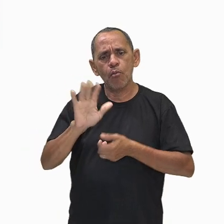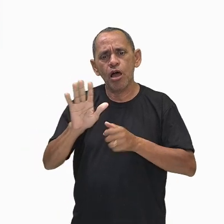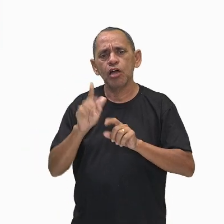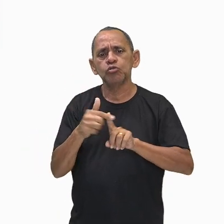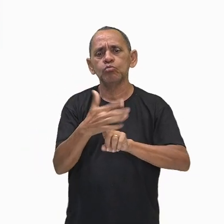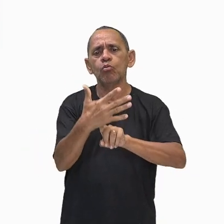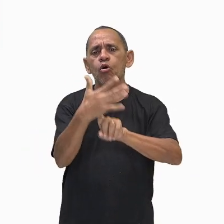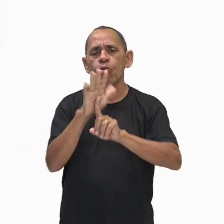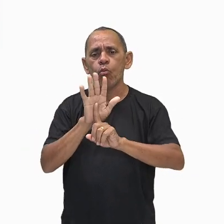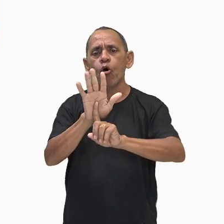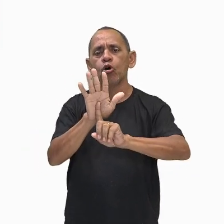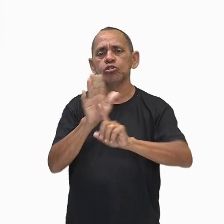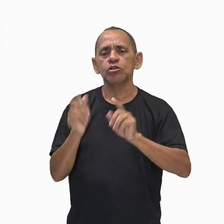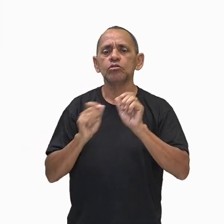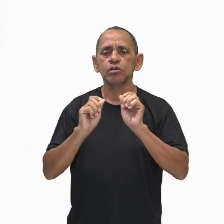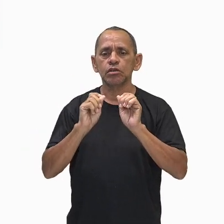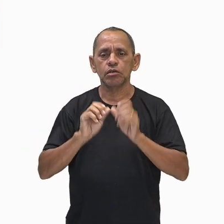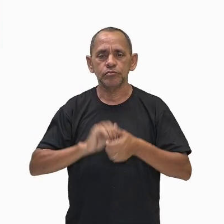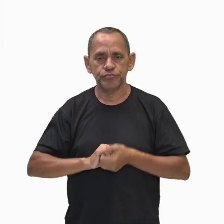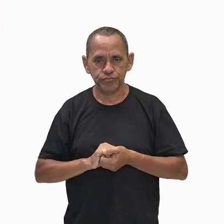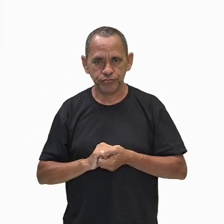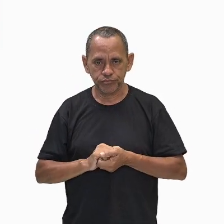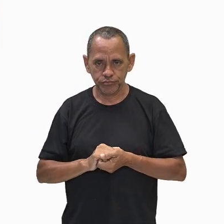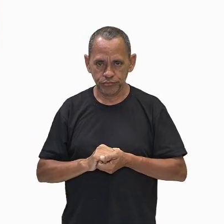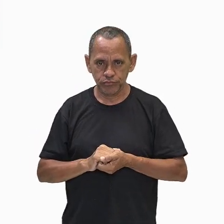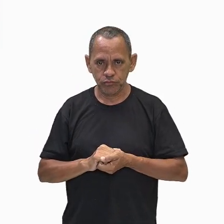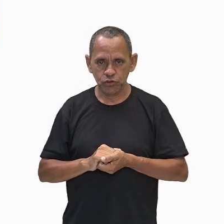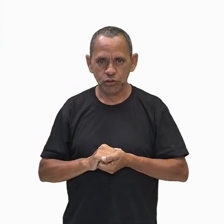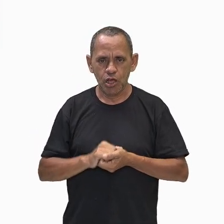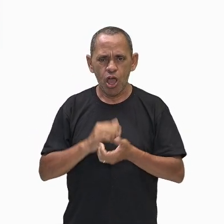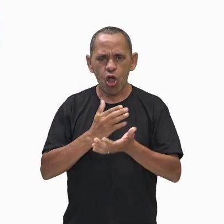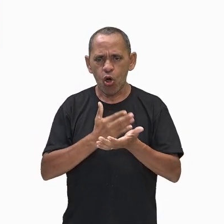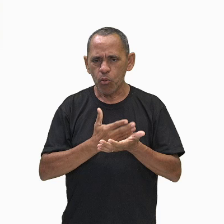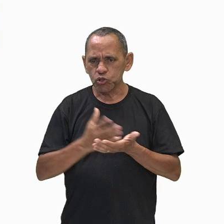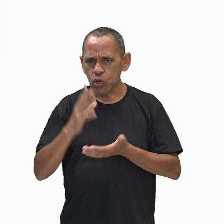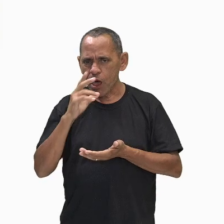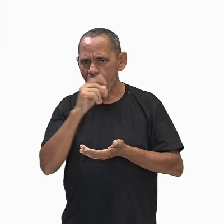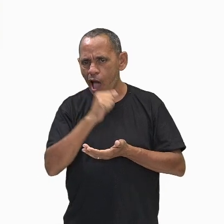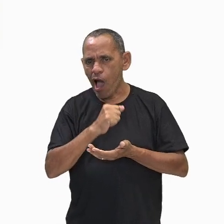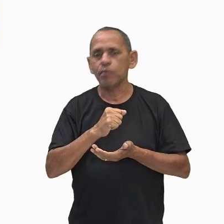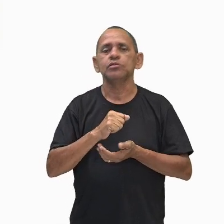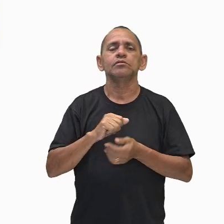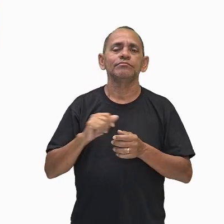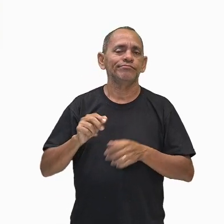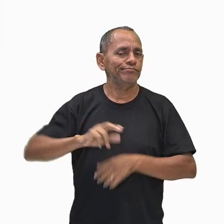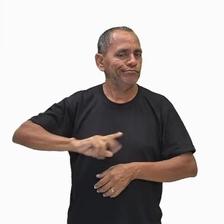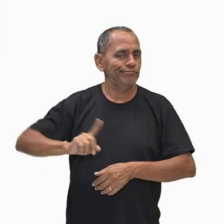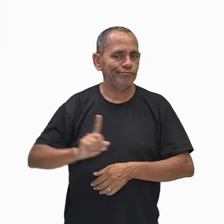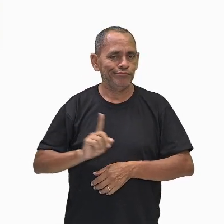grande movimento, tá bom? Não começou de uma hora para outra, a gente já falava, então, sobre esse